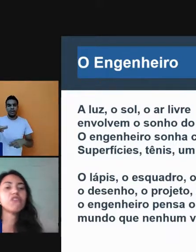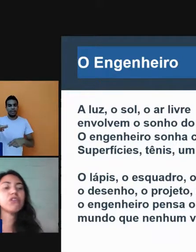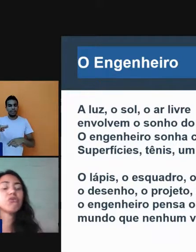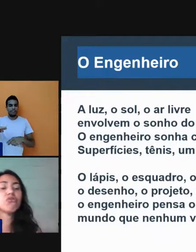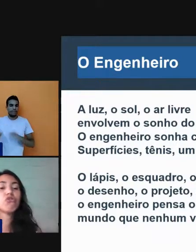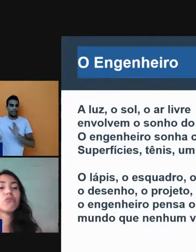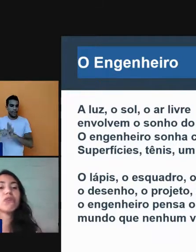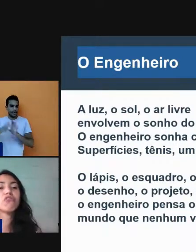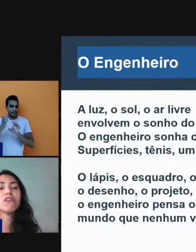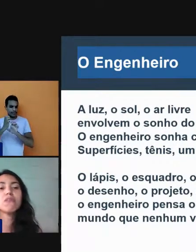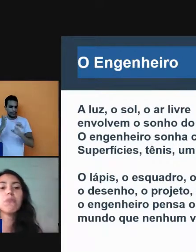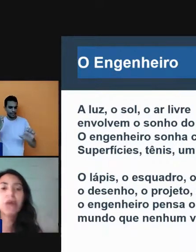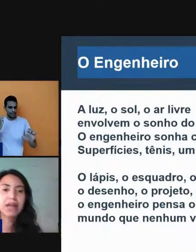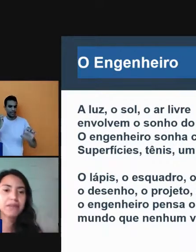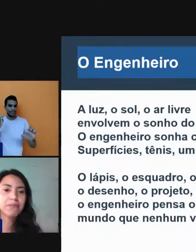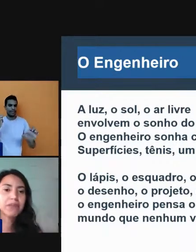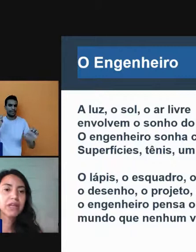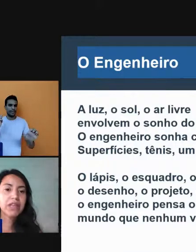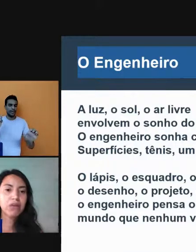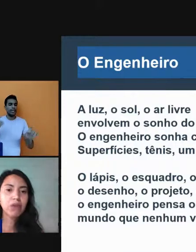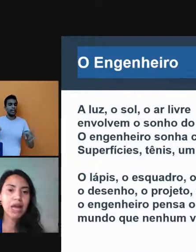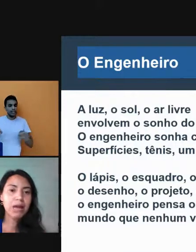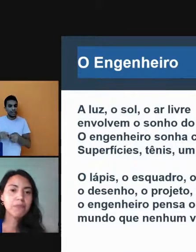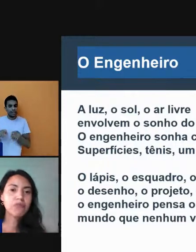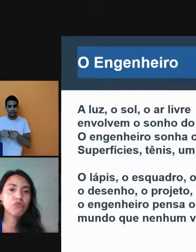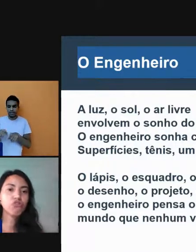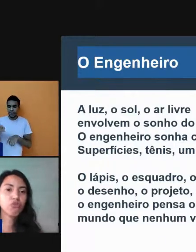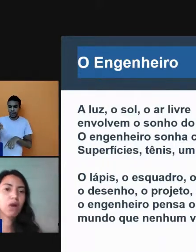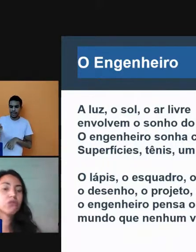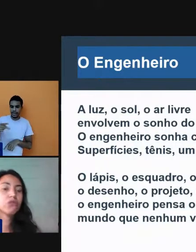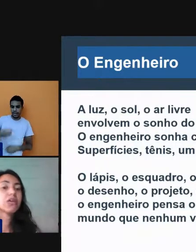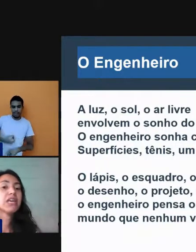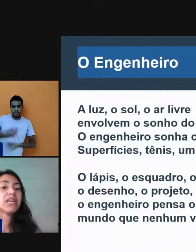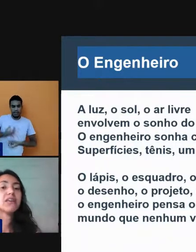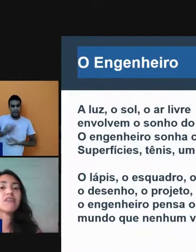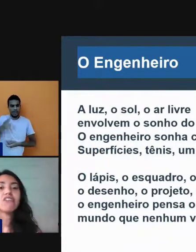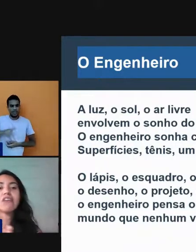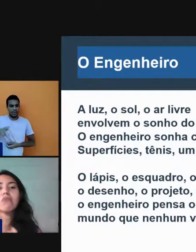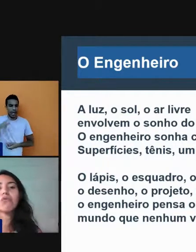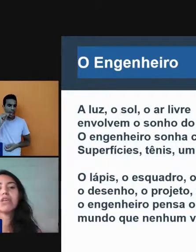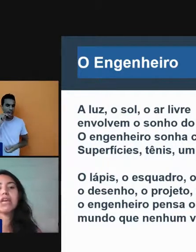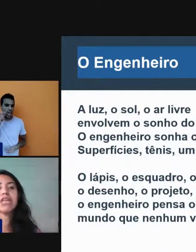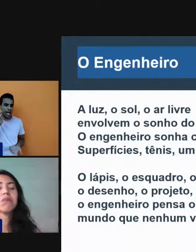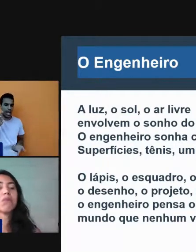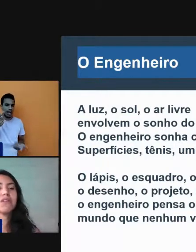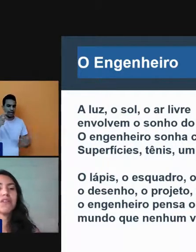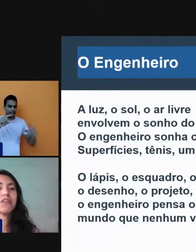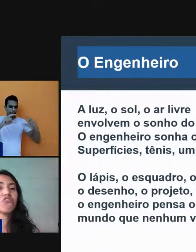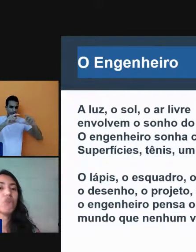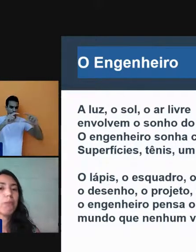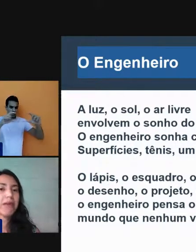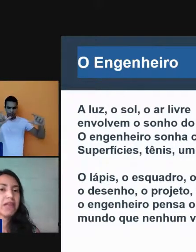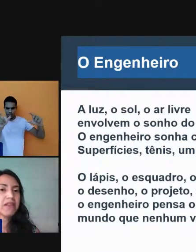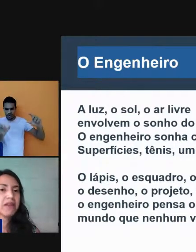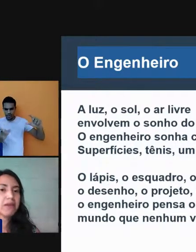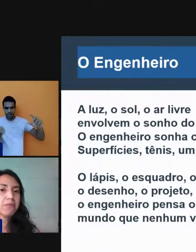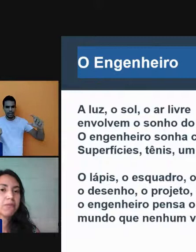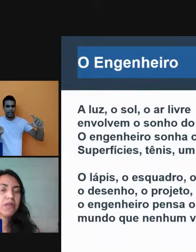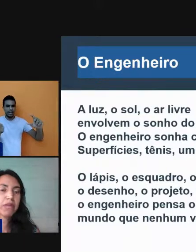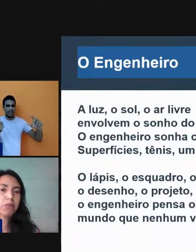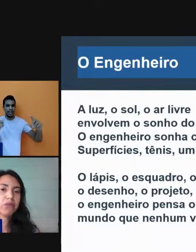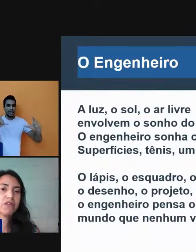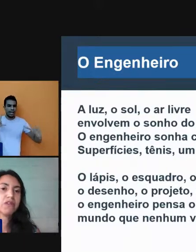seriam os instrumentos desse poeta, né? O lápis, o esquadro, ele que vai estar muito ligado a uma poesia